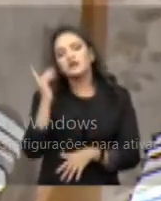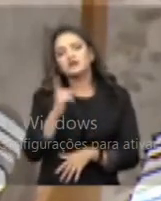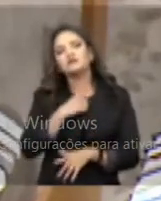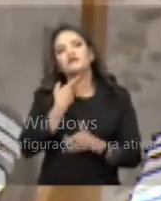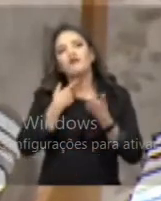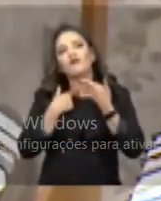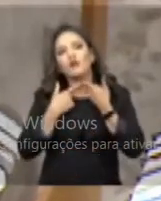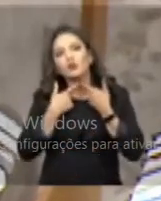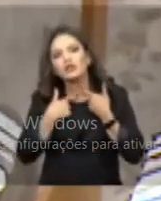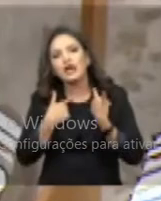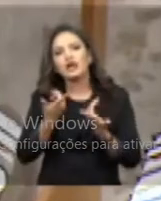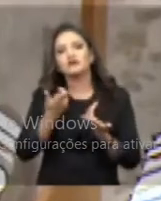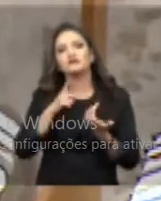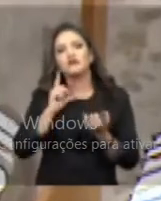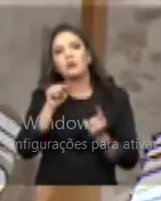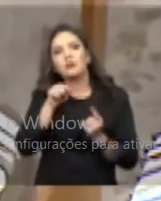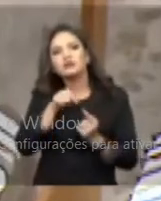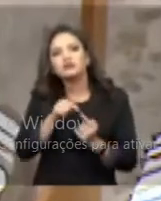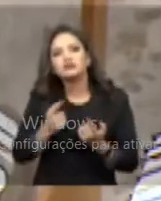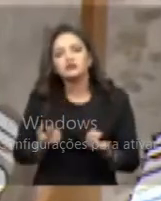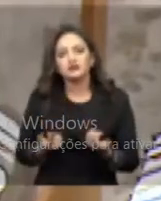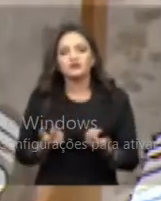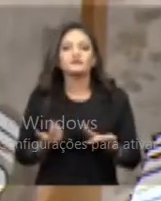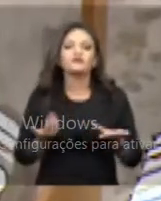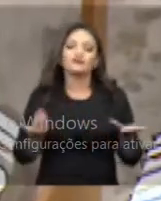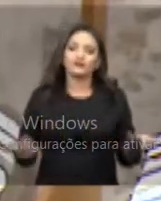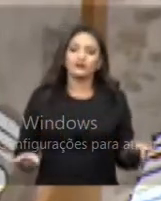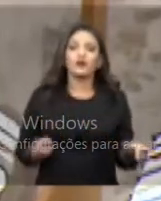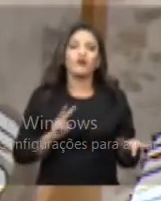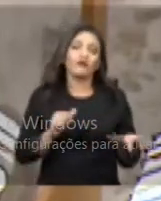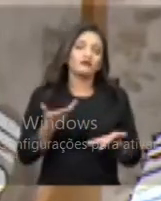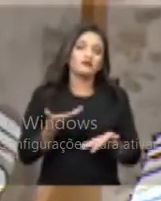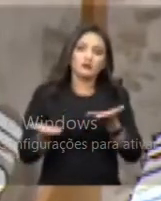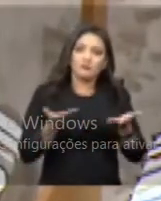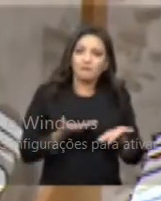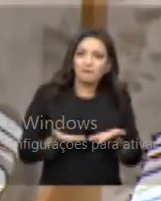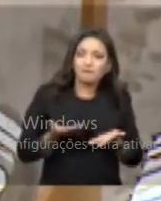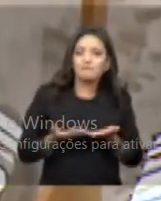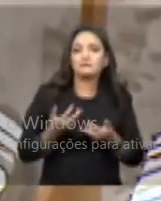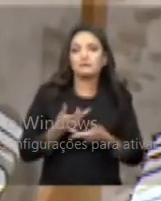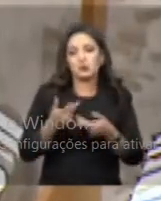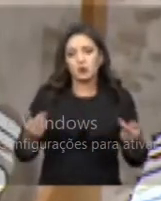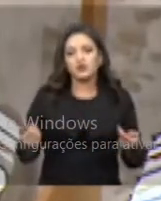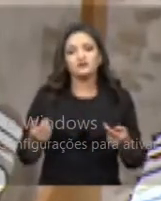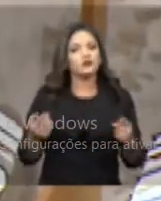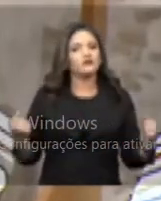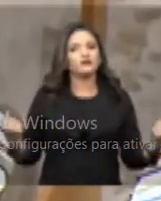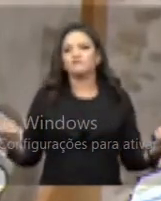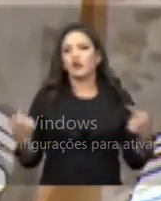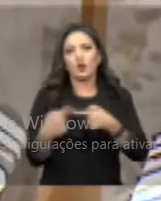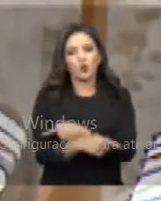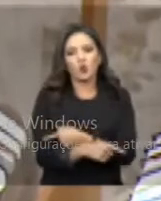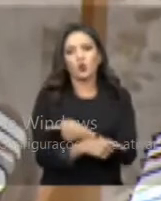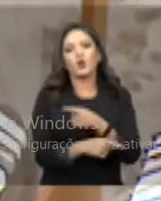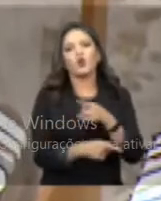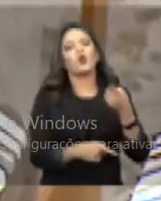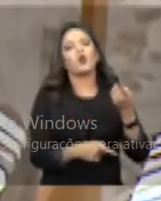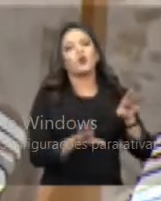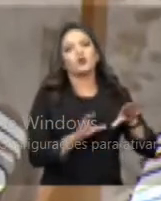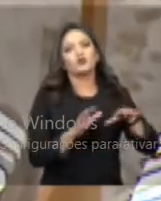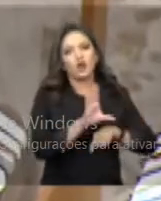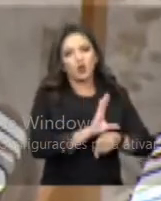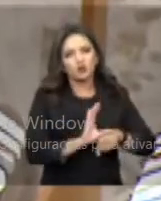especial ou vontade dolosa, consistiria em retrocesso que iria de encontro à ordem jurídico-constitucional e